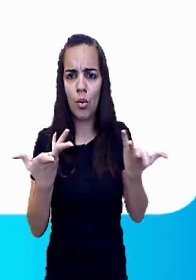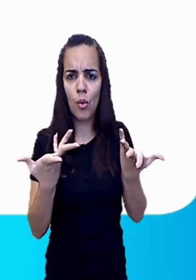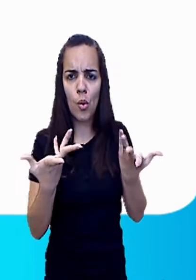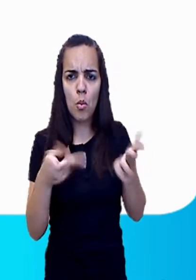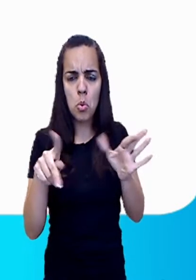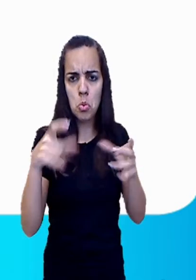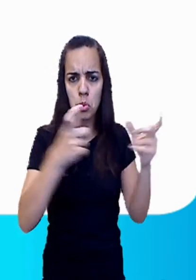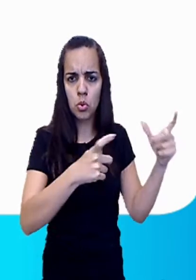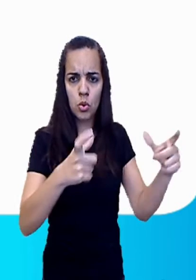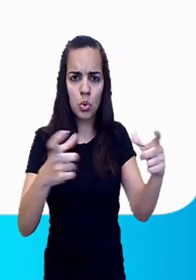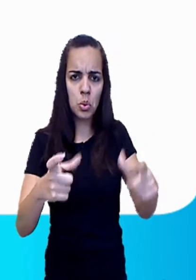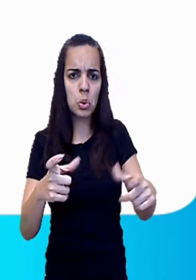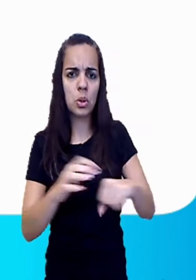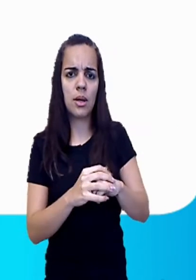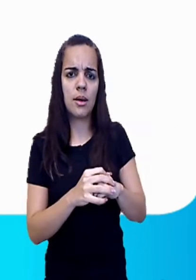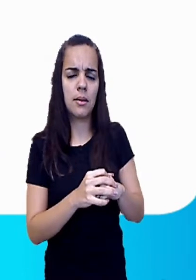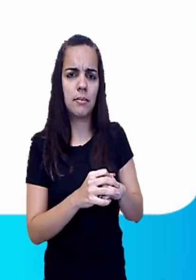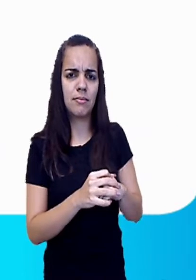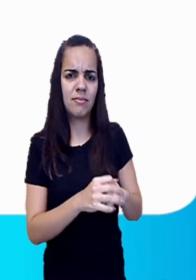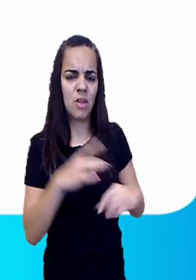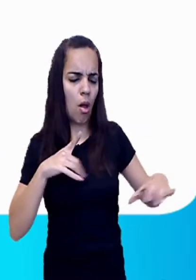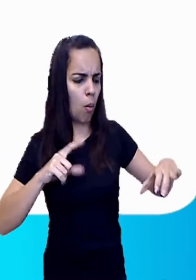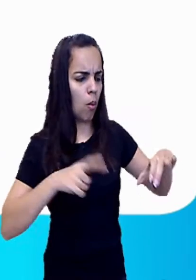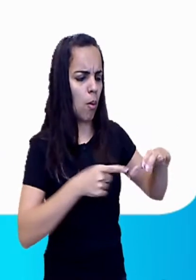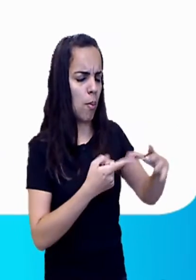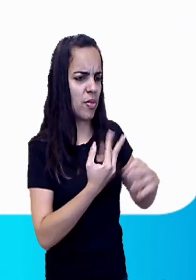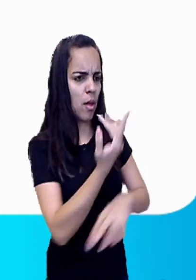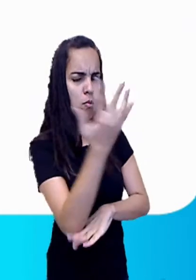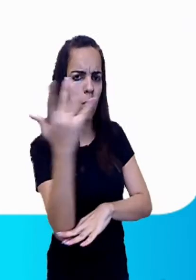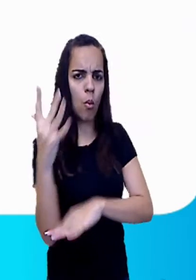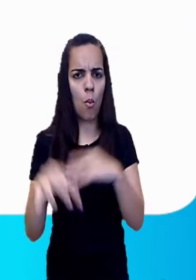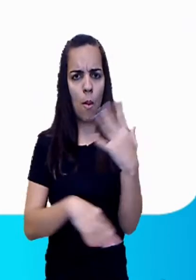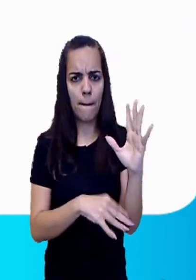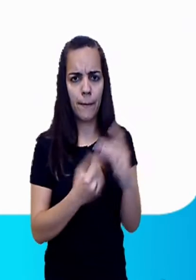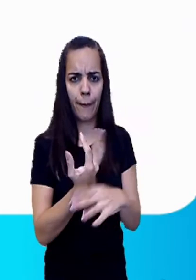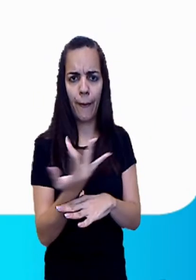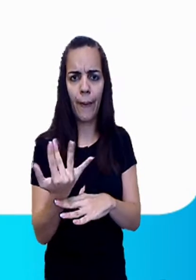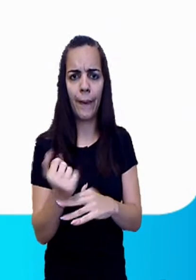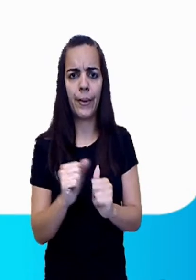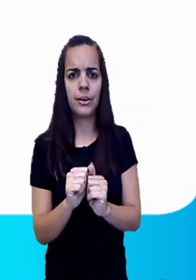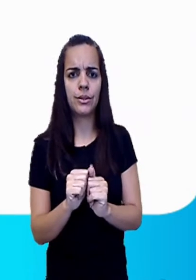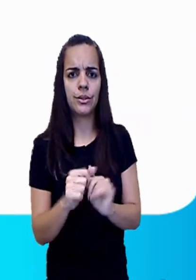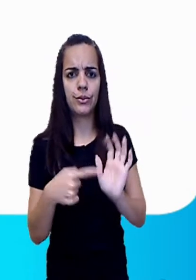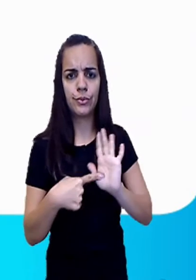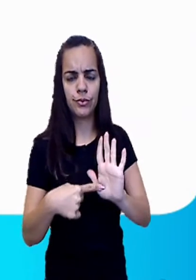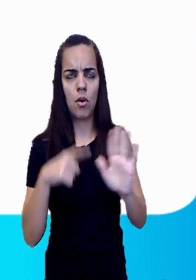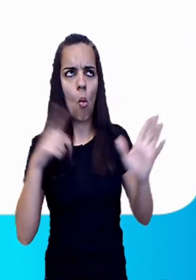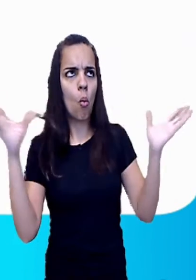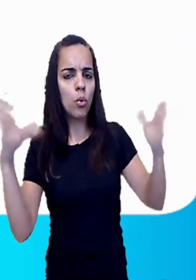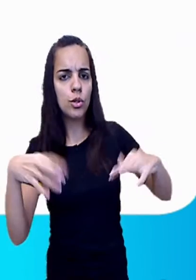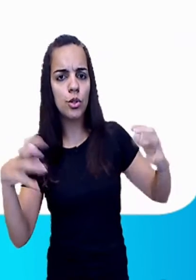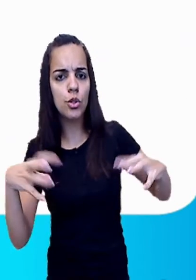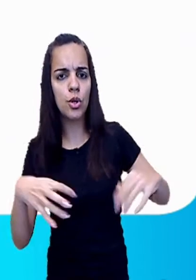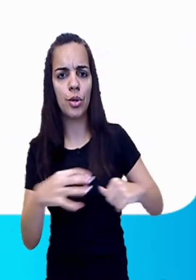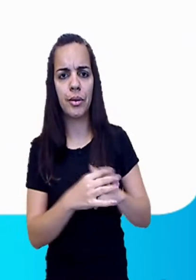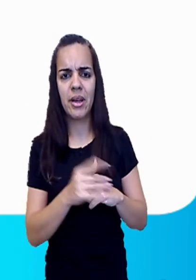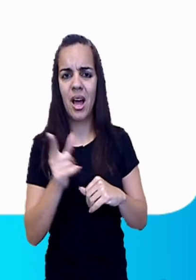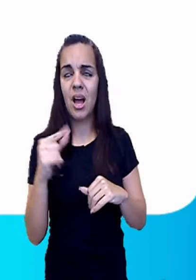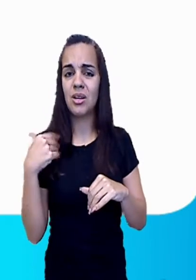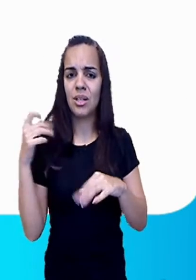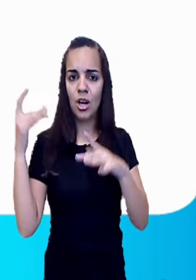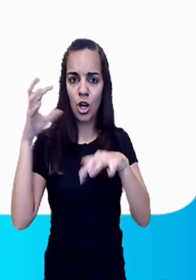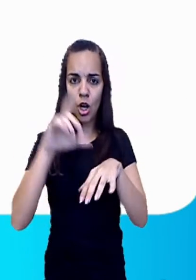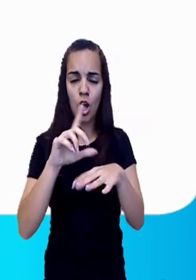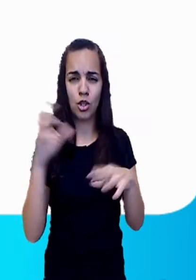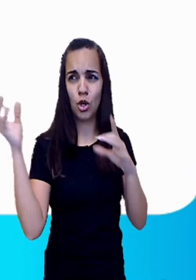quando ele não tem ali uma plantação, ele fica exposto. Então a chuva ela vem e